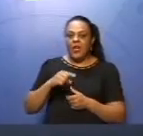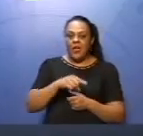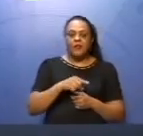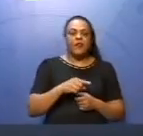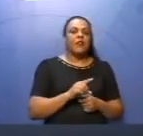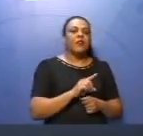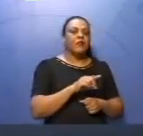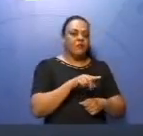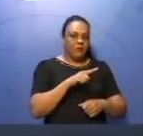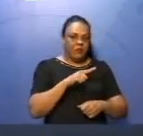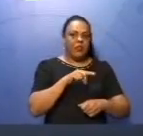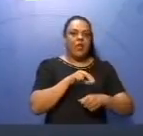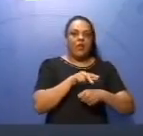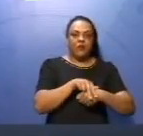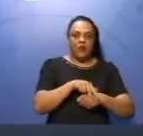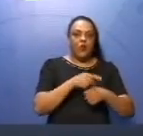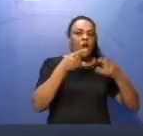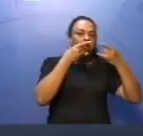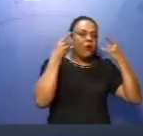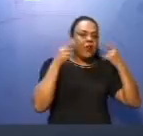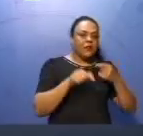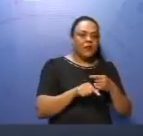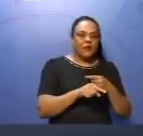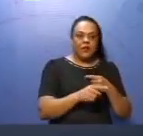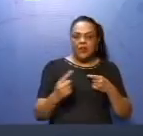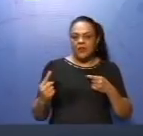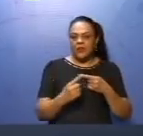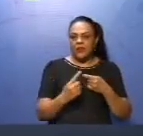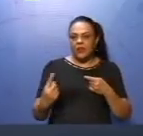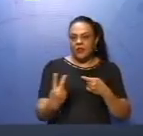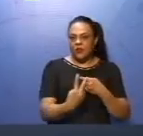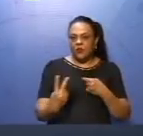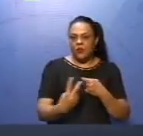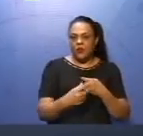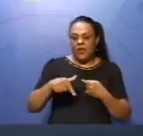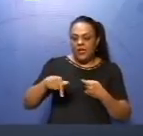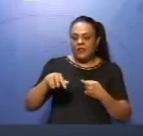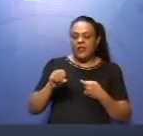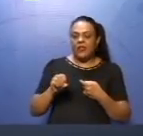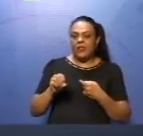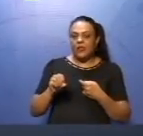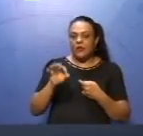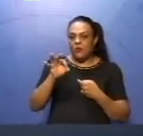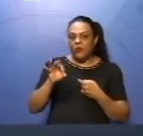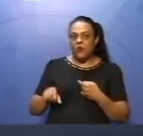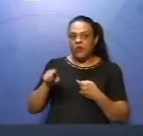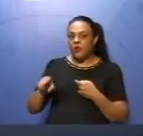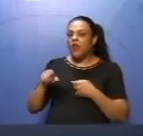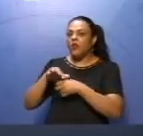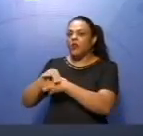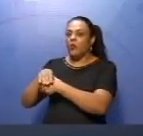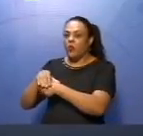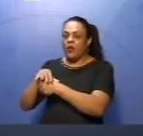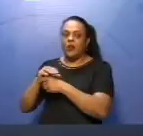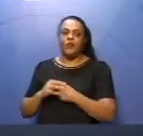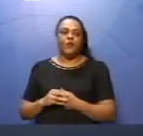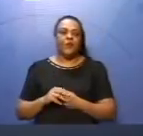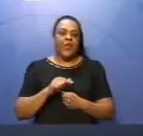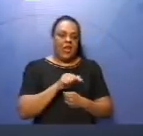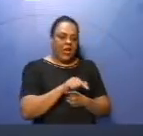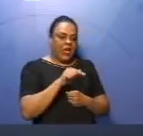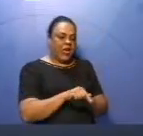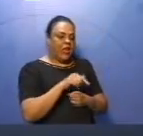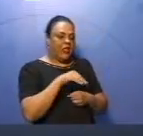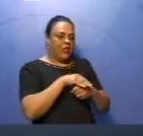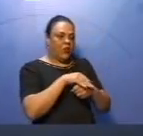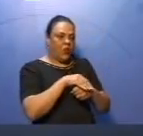pessoa ser infectada é de 70%. Mas se uma pessoa doente, com o vírus, está